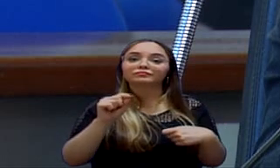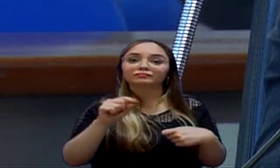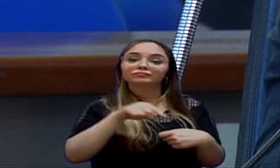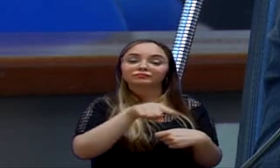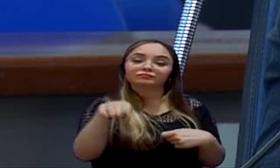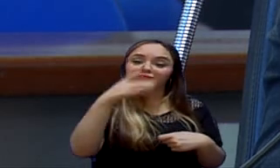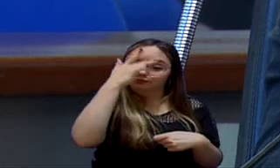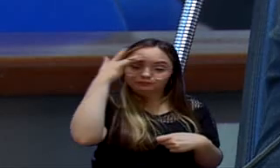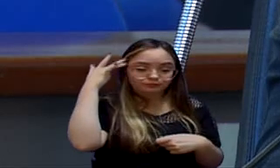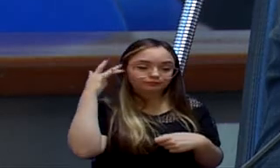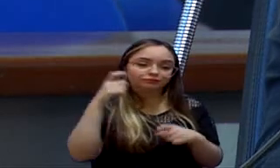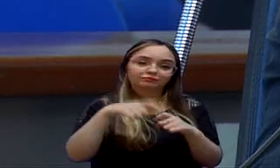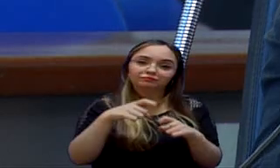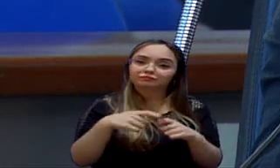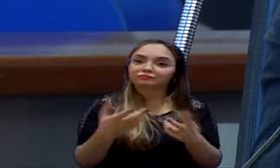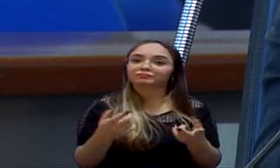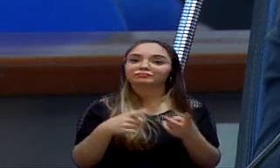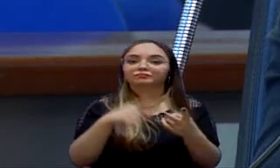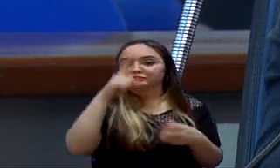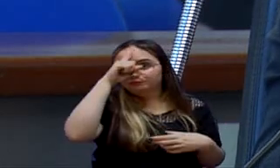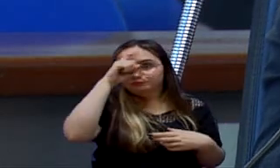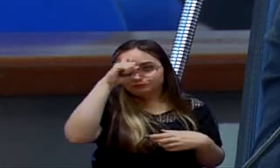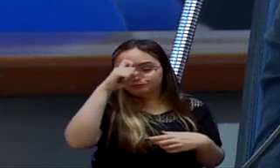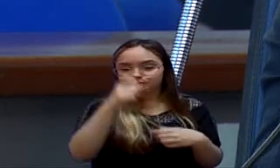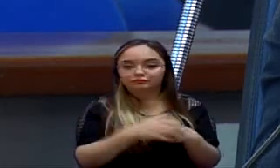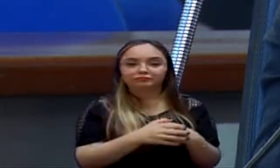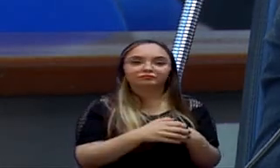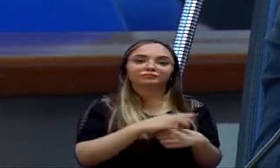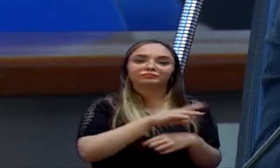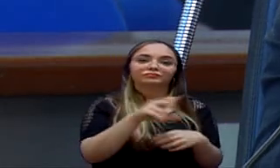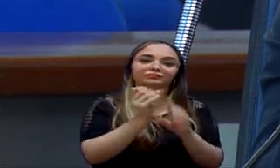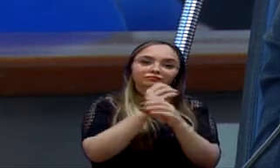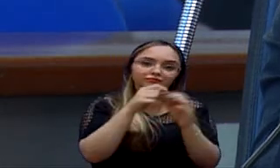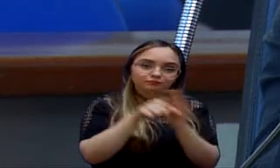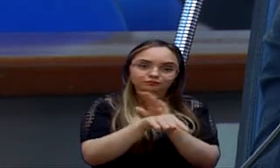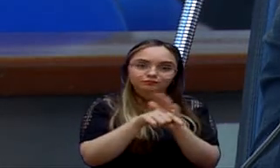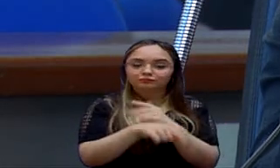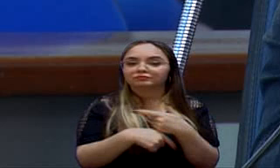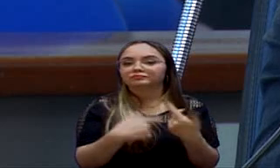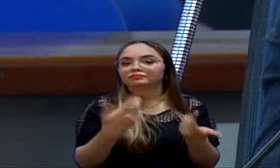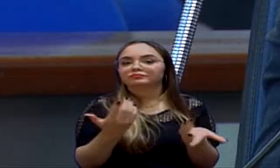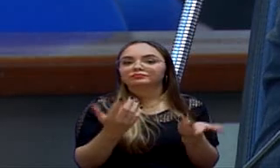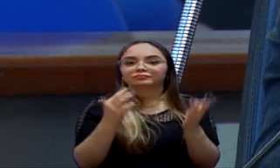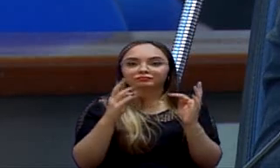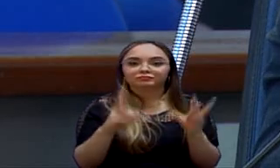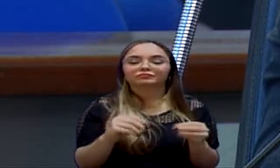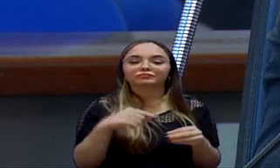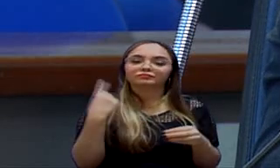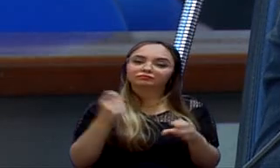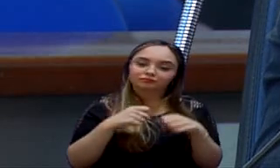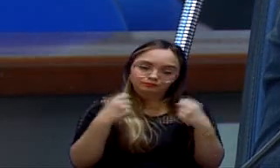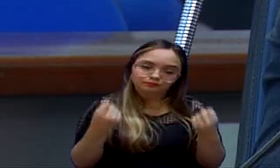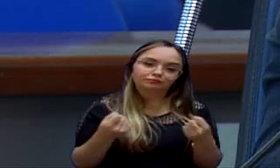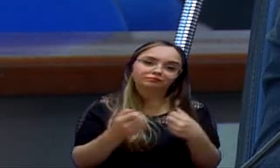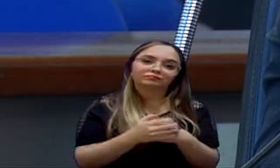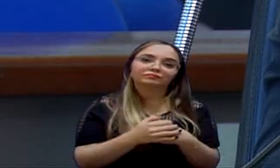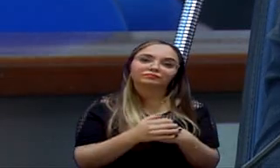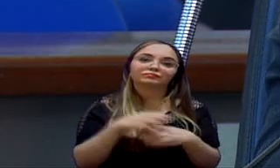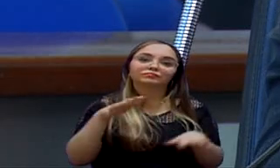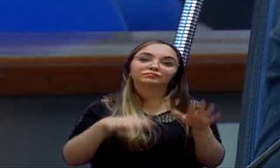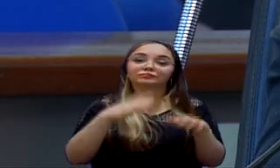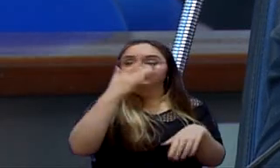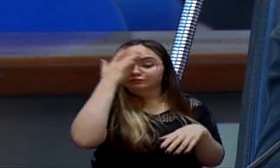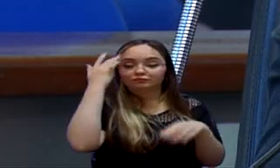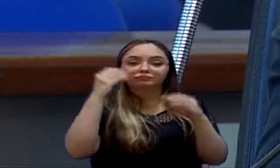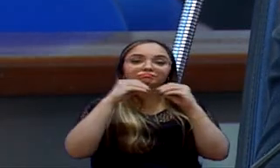prestadores médicos os hospitais os laboratórios né esse é um grande esforço então aqui às vezes as